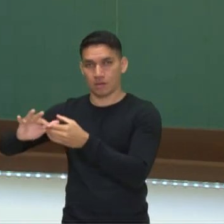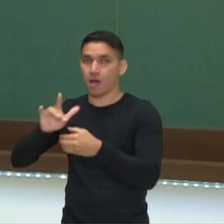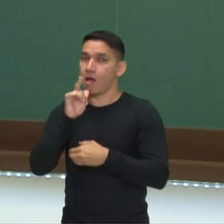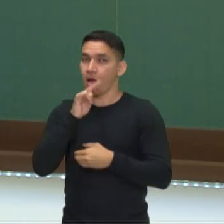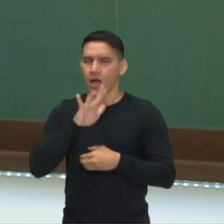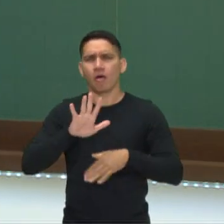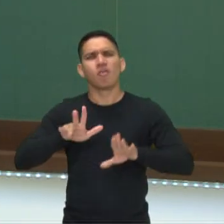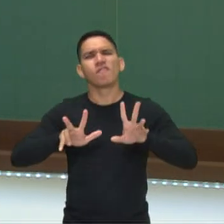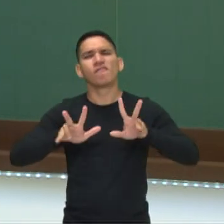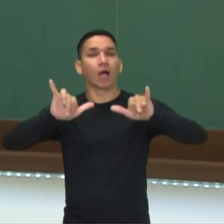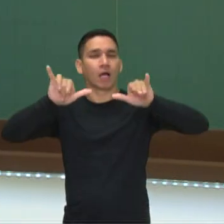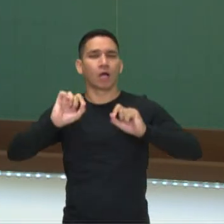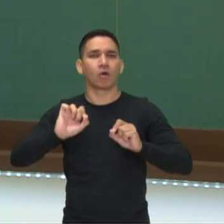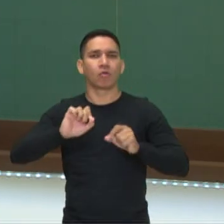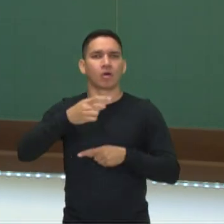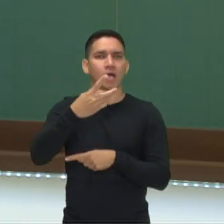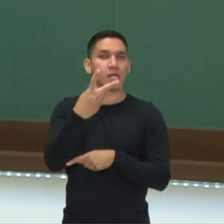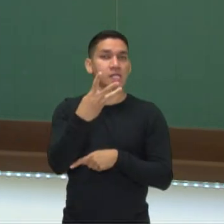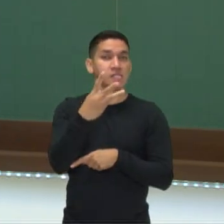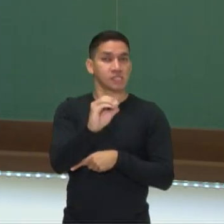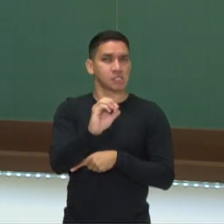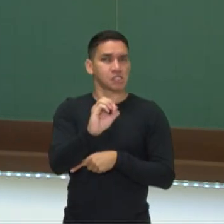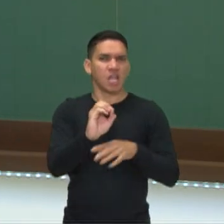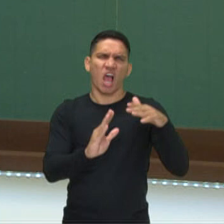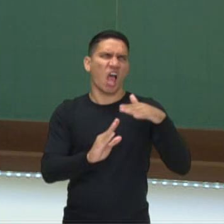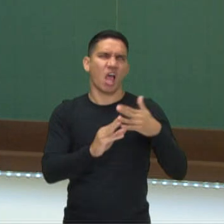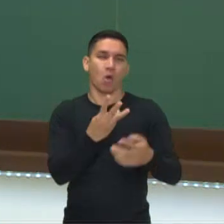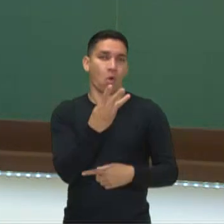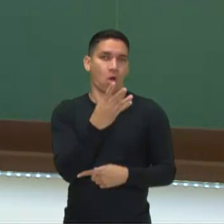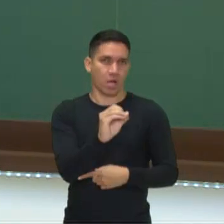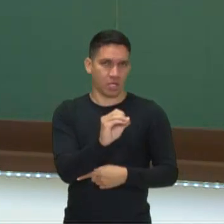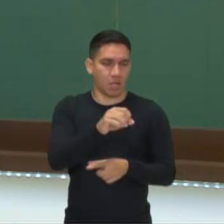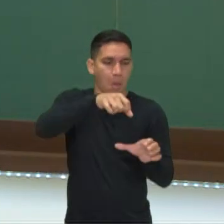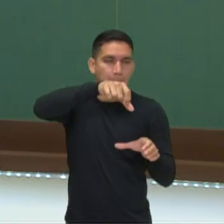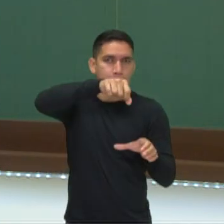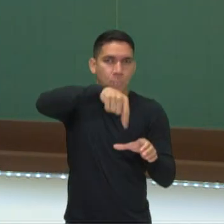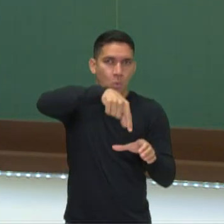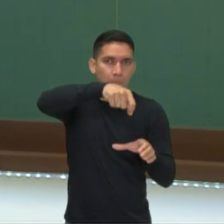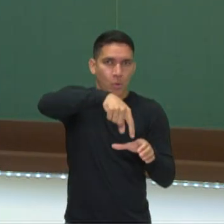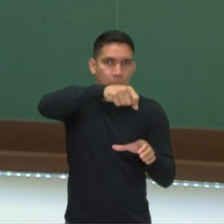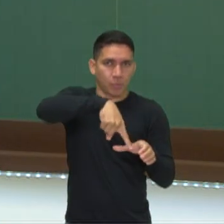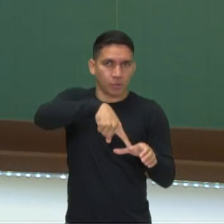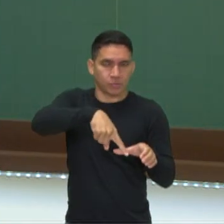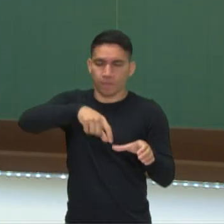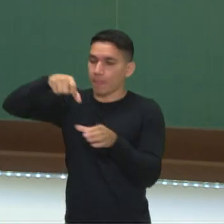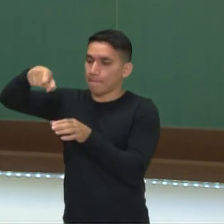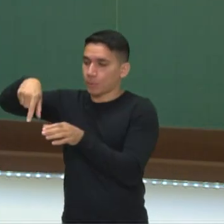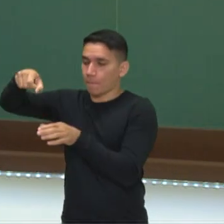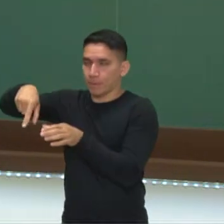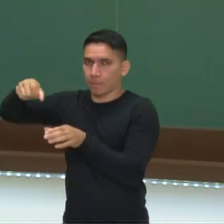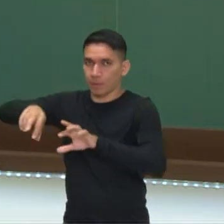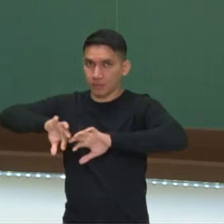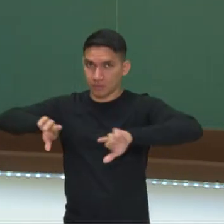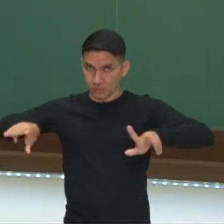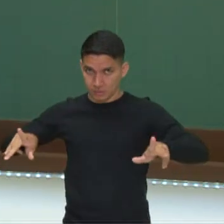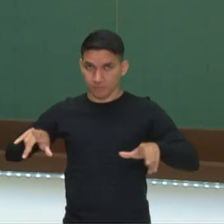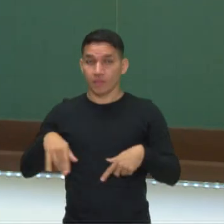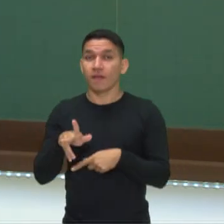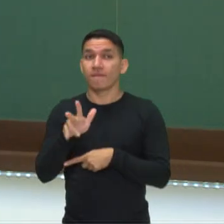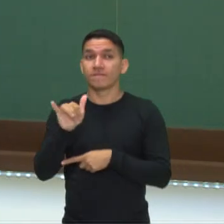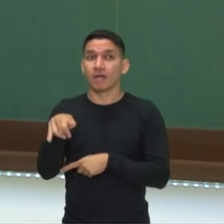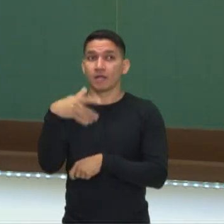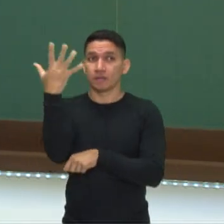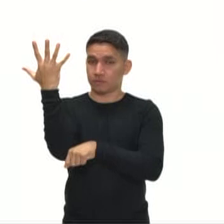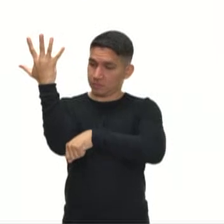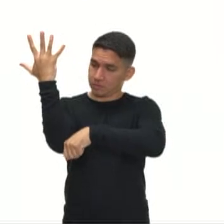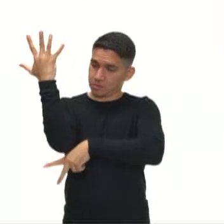de 30 a 40 gotas desse corante, um em cada copo. Vai dividir o caule ao meio,